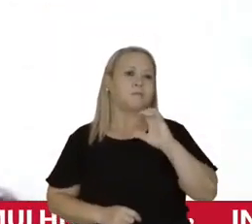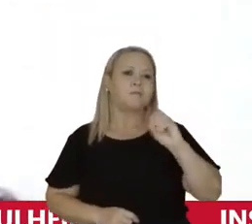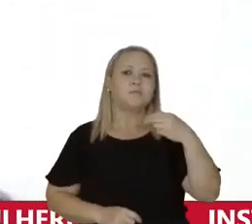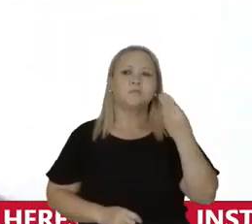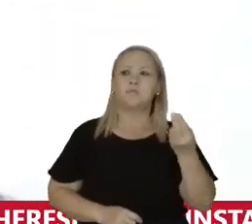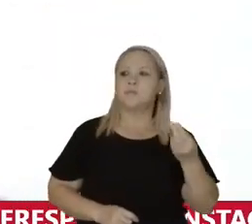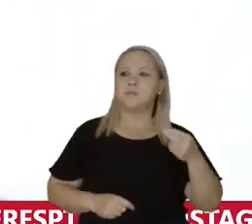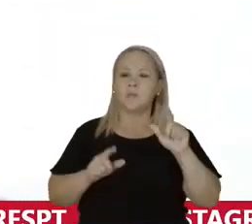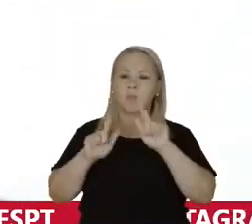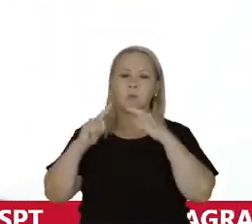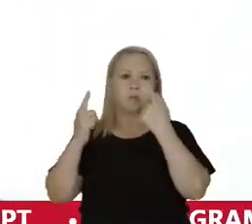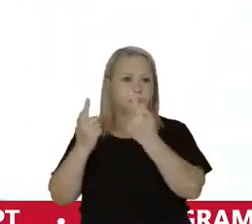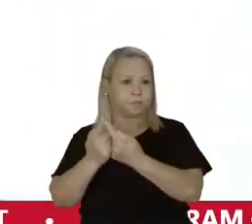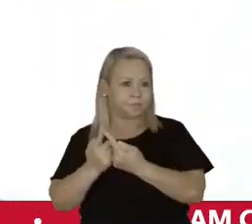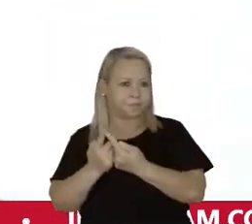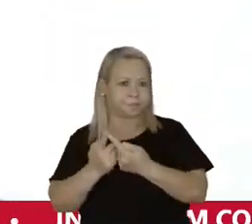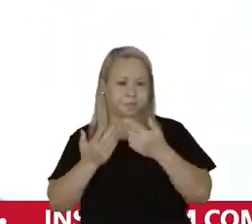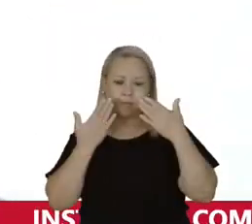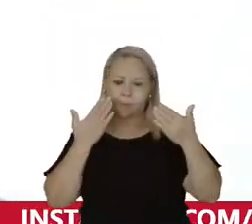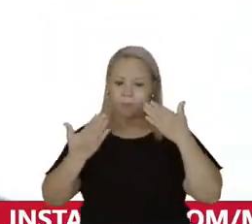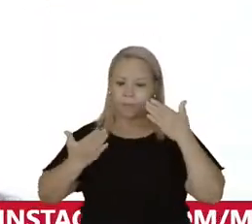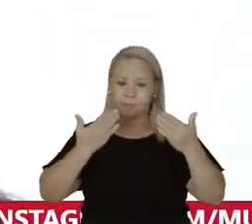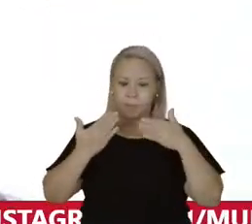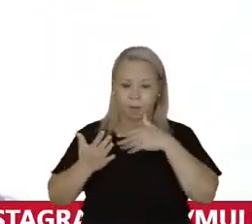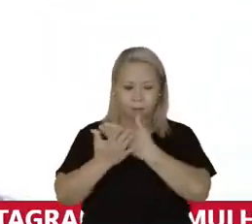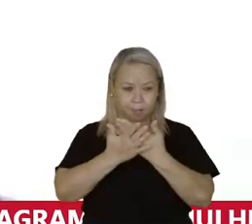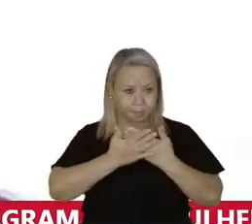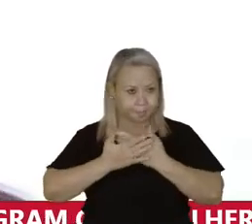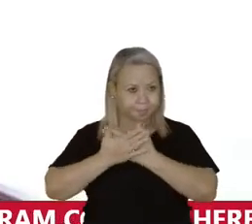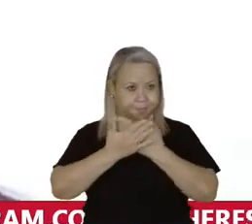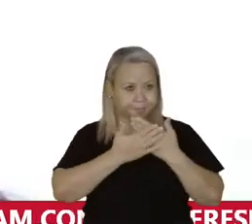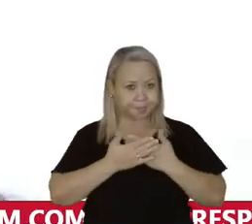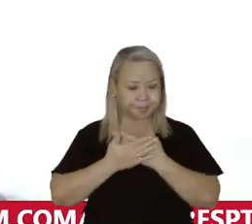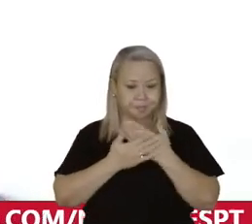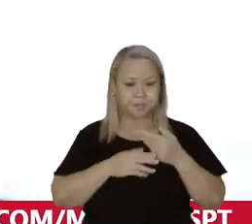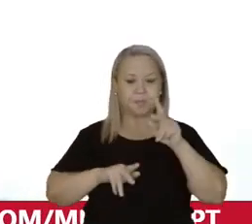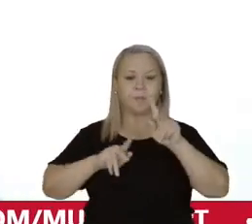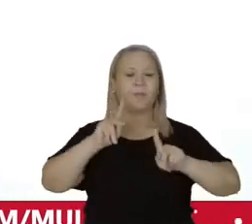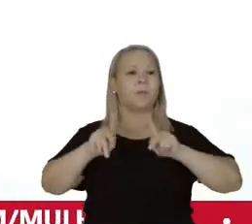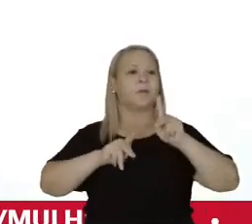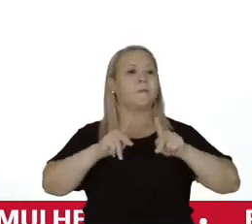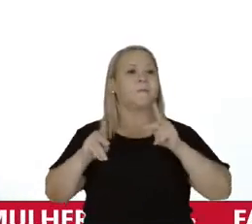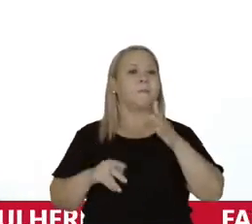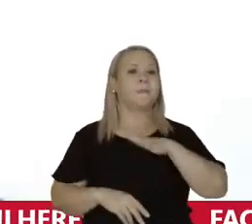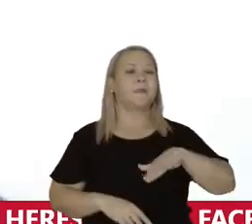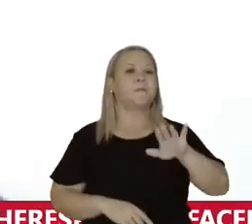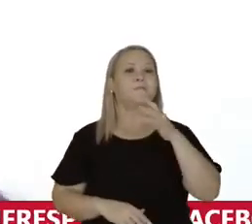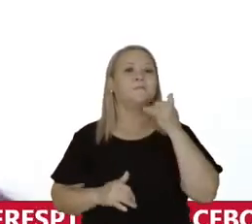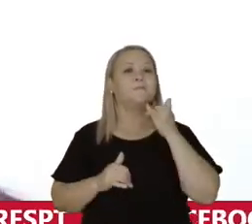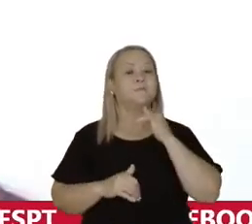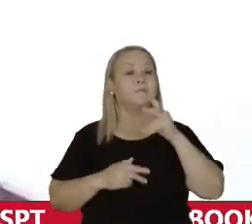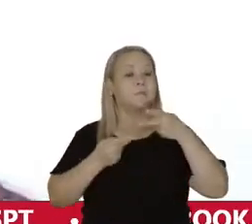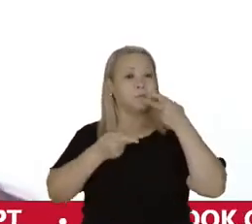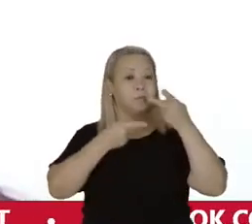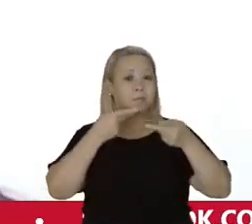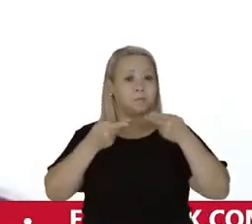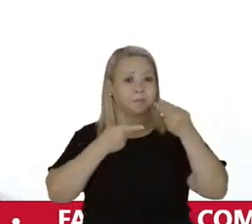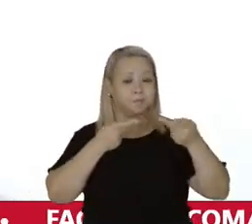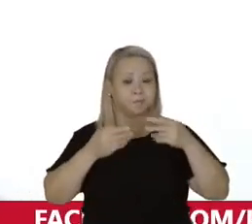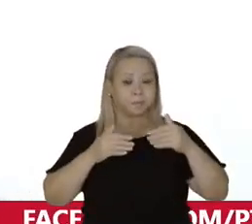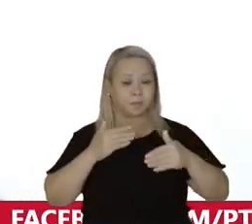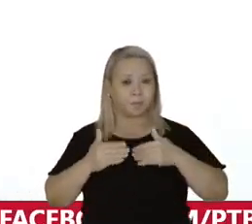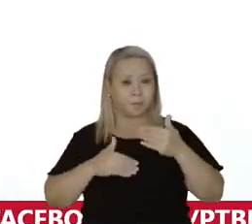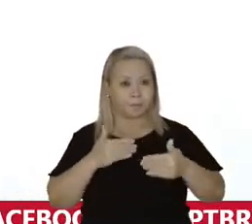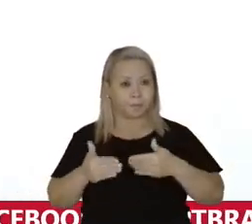uma categoria de análise, de estudo. Ele foi popularizado, como você bem falou, no